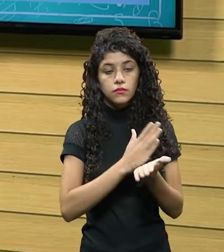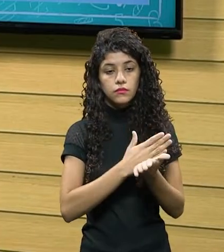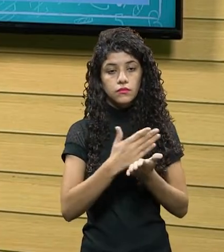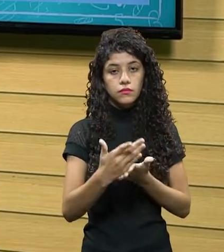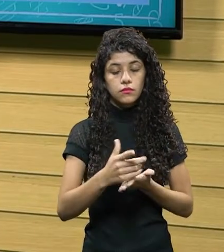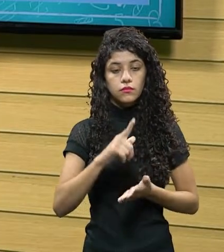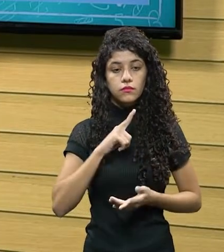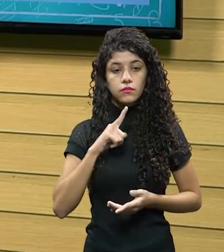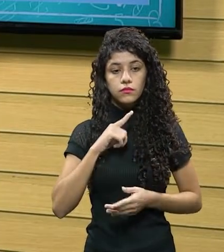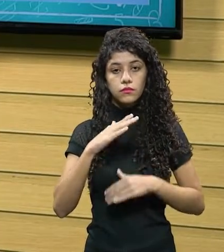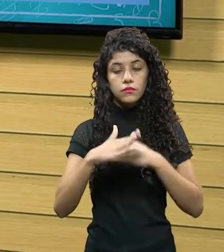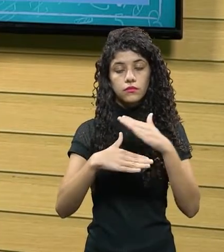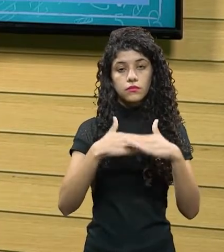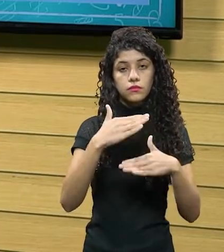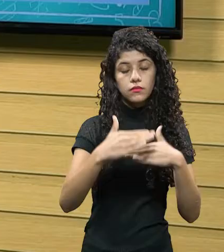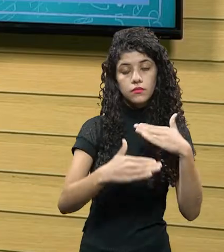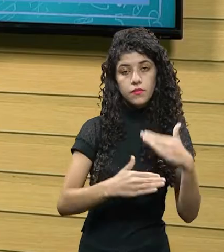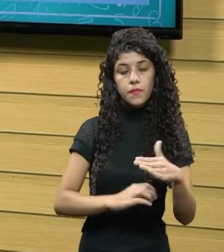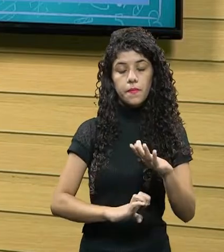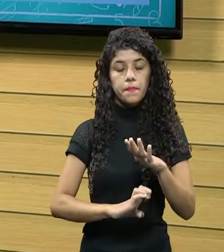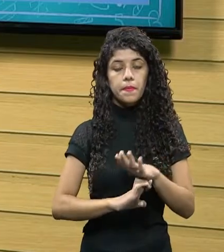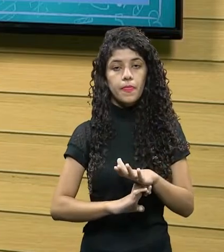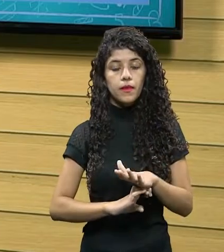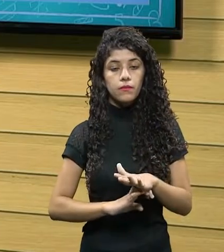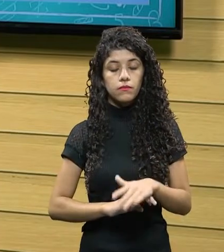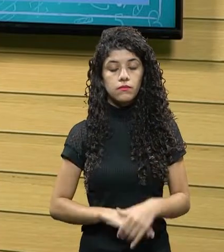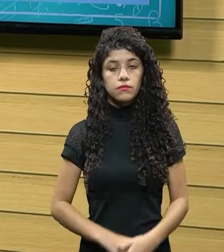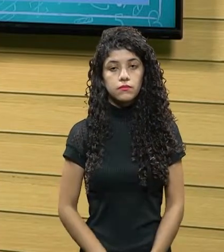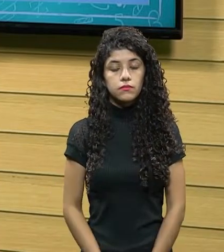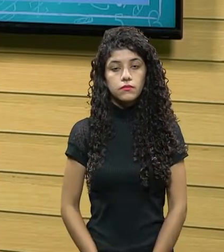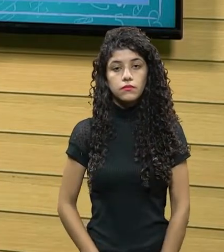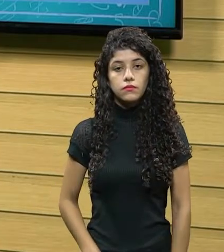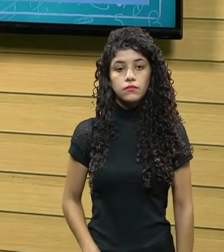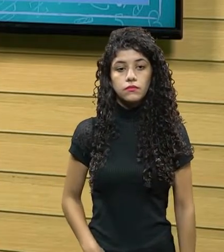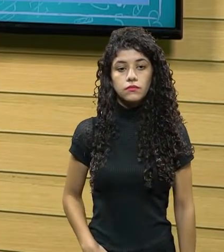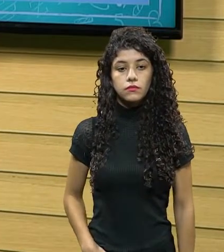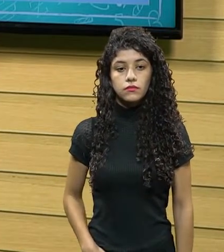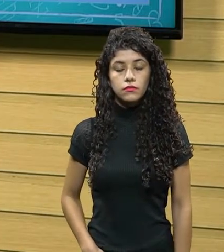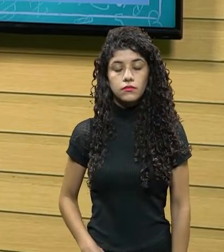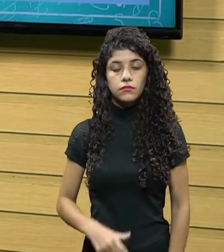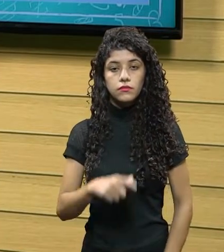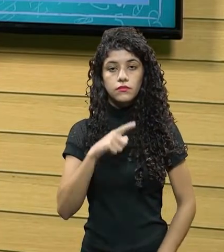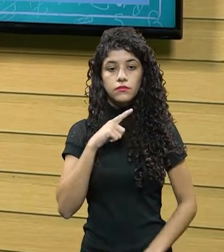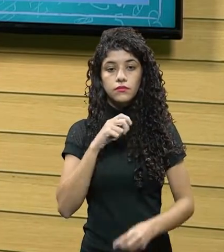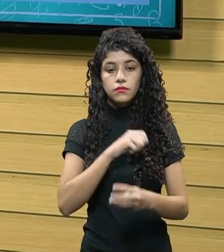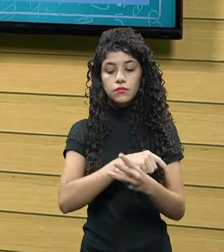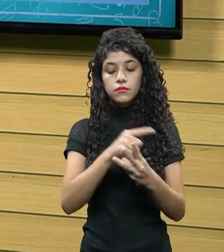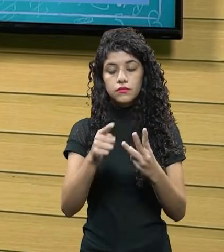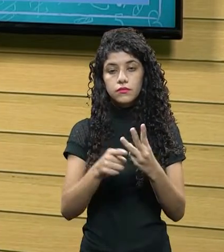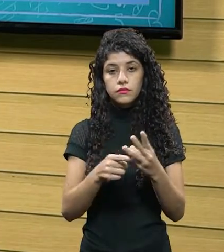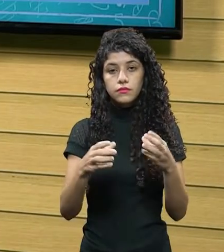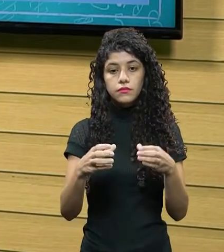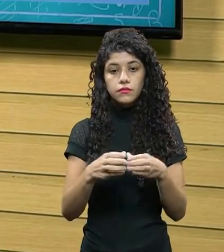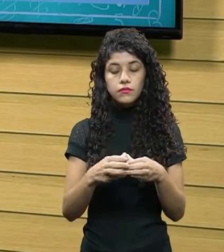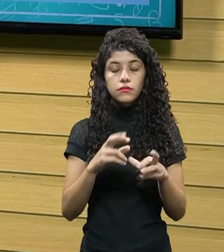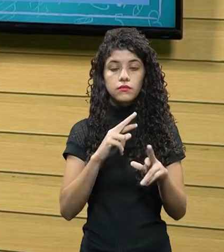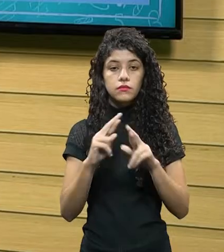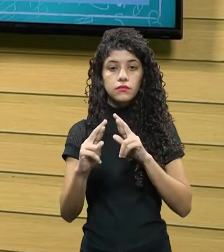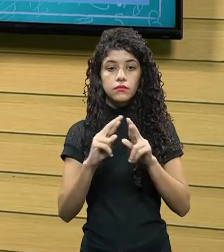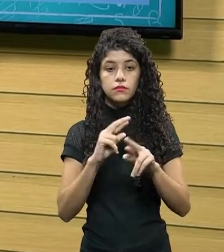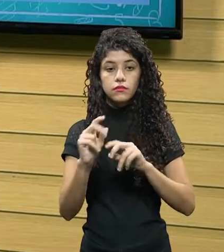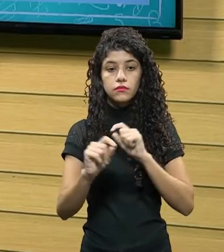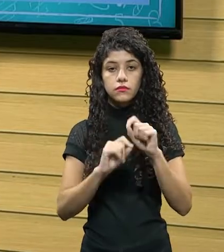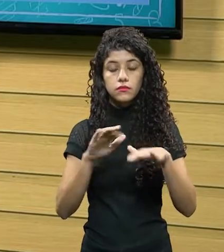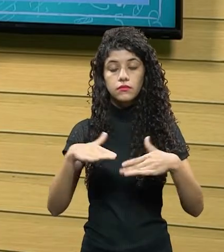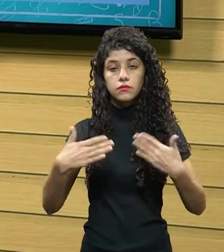teve para o desenvolvimento da atividade da organização. Então temos aqui esses três grupos relacionados o que?